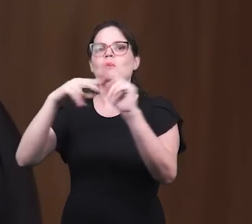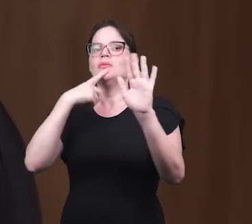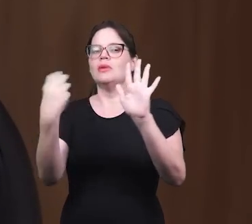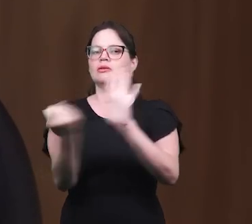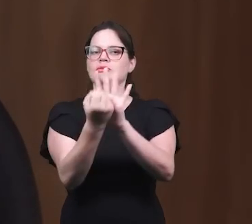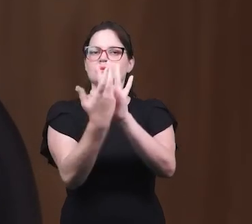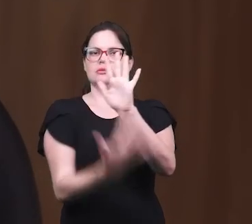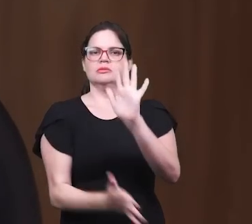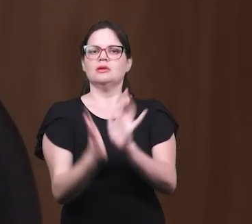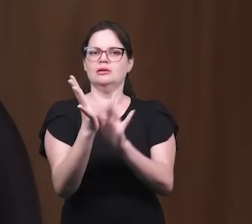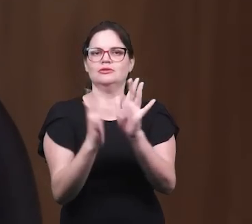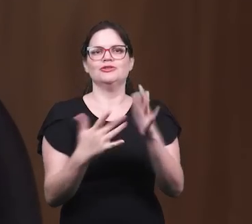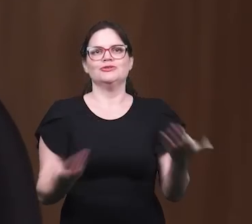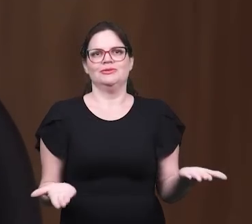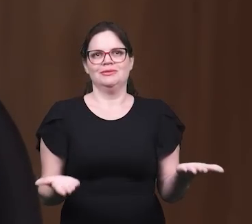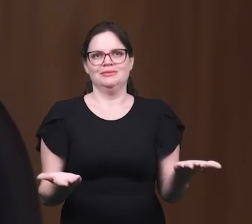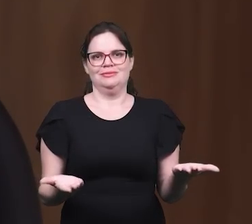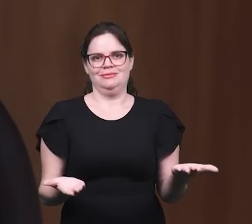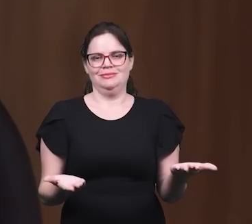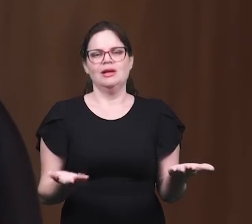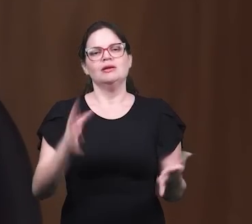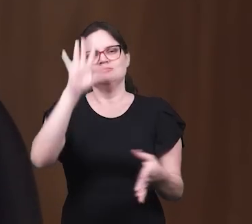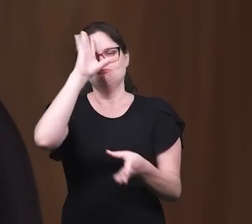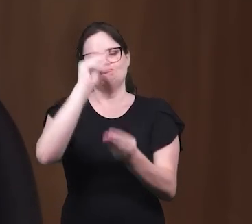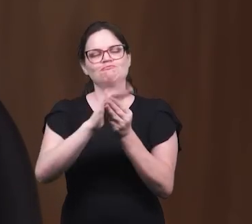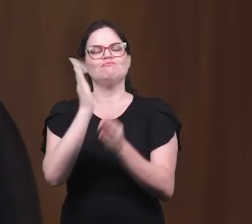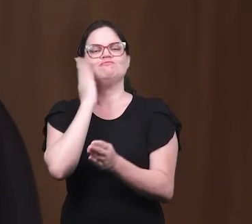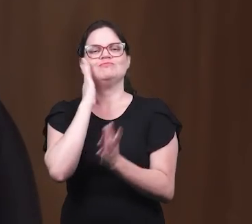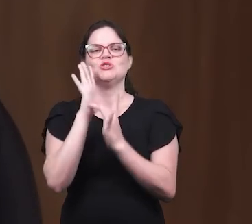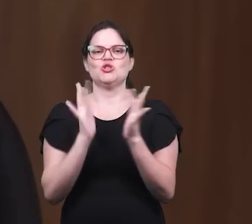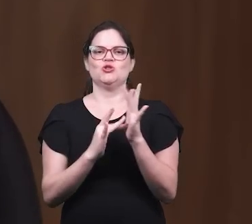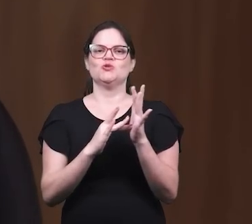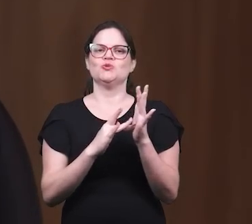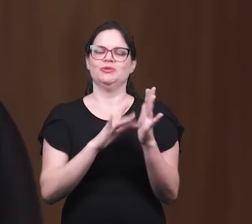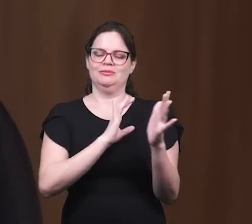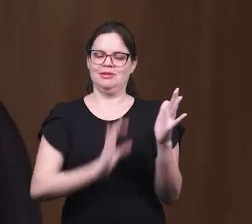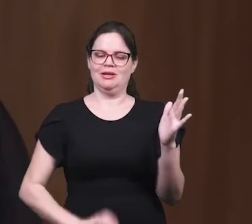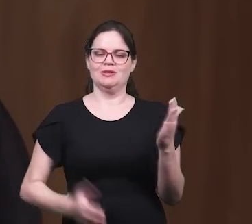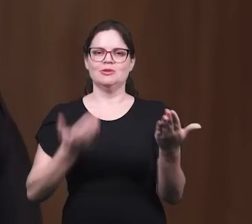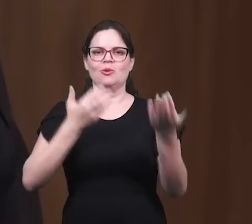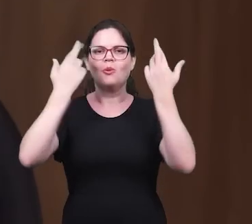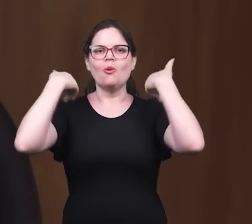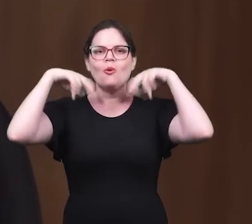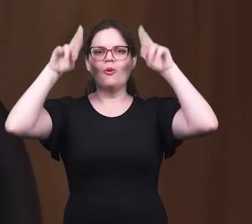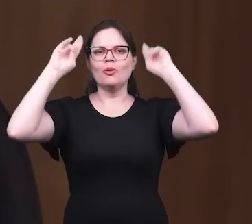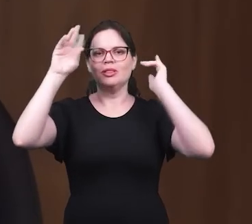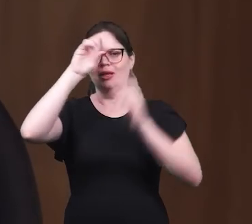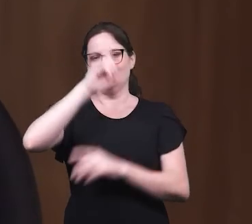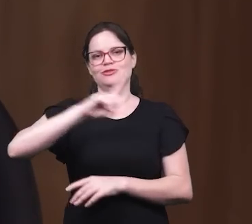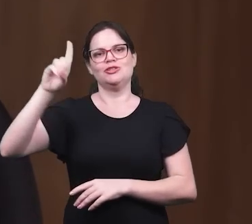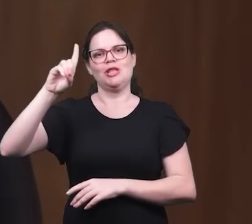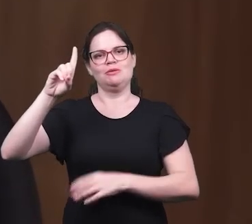no sangue do Cordeiro. Reconheceram Jesus, o Cordeiro de Deus que tira o